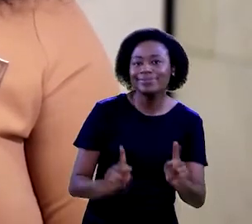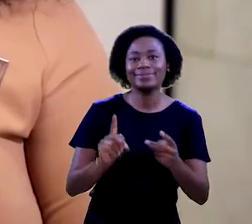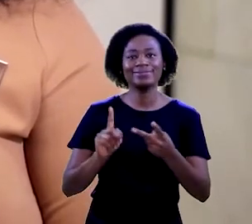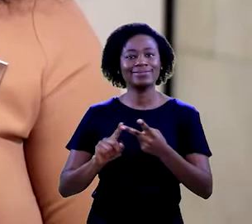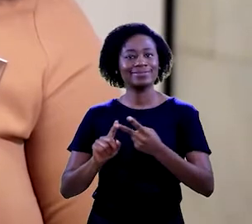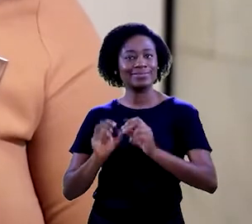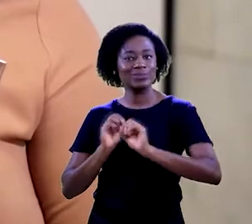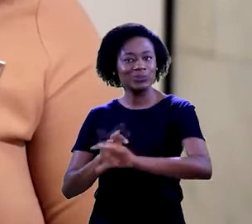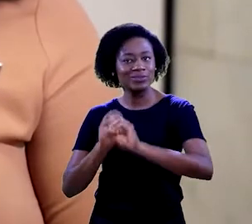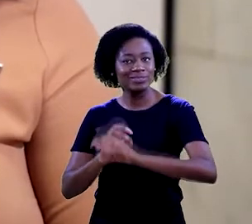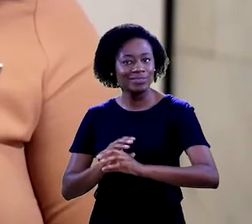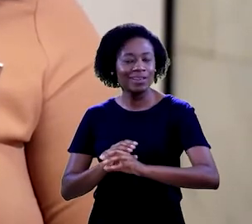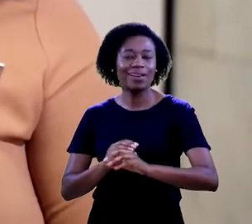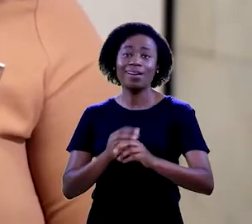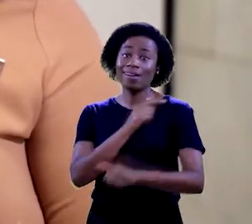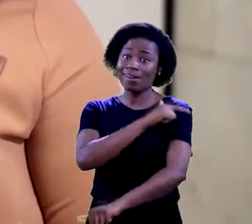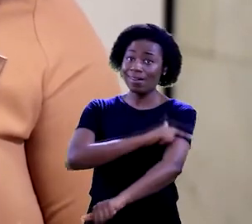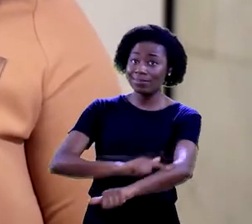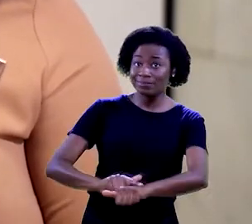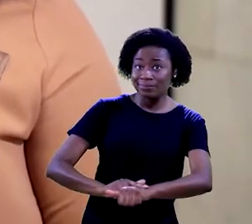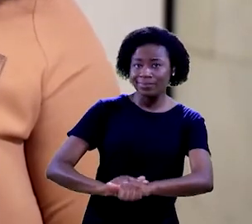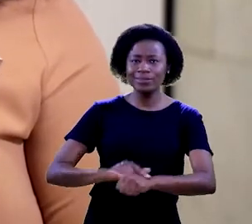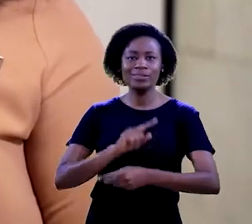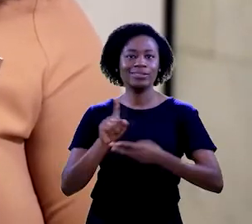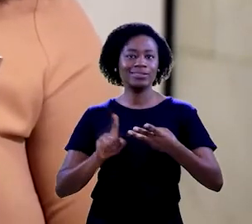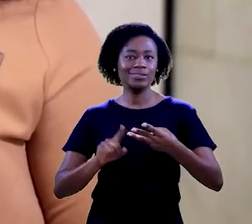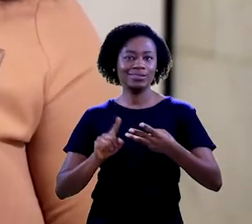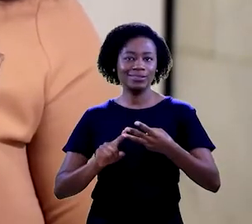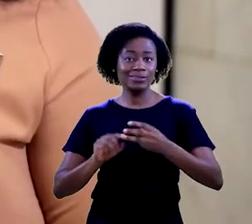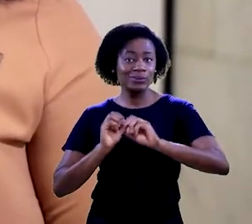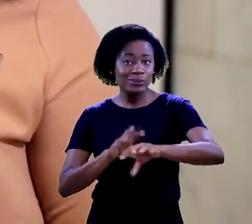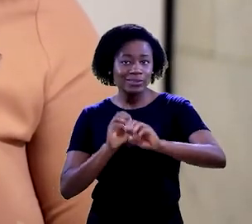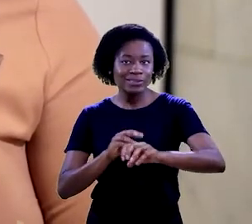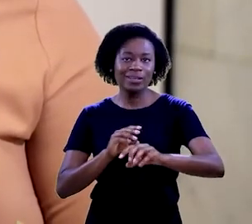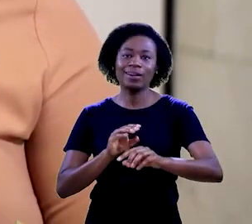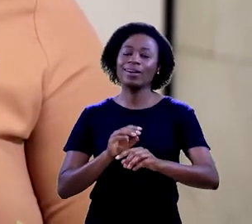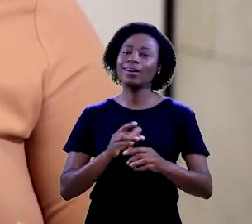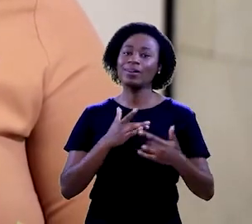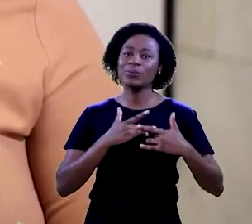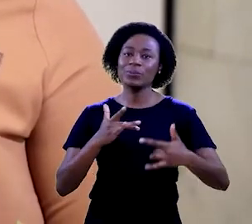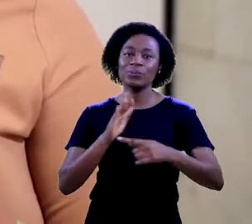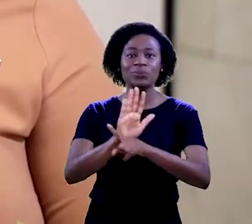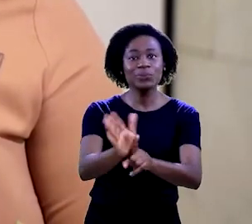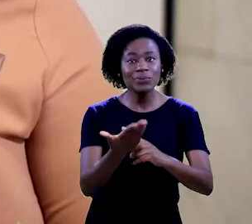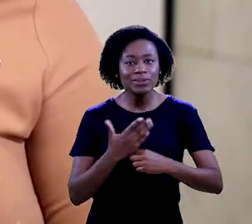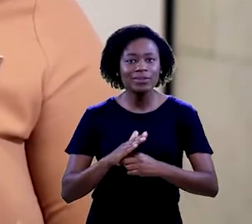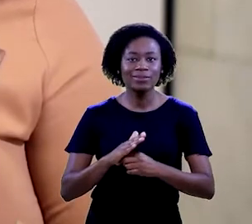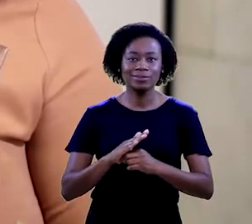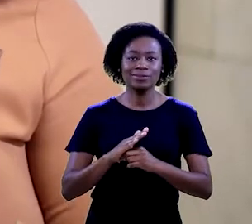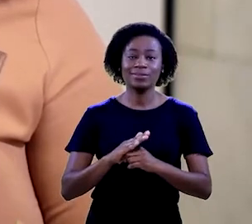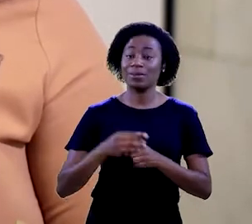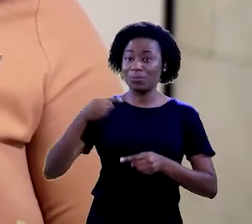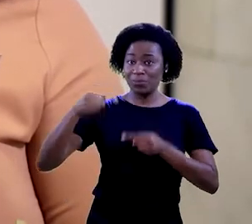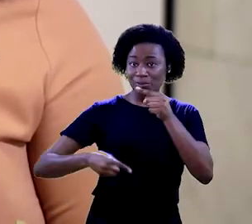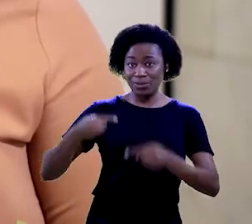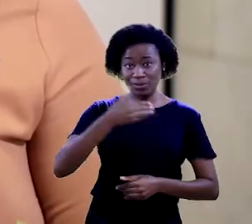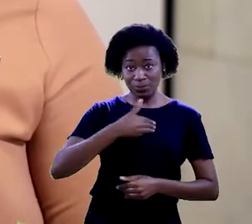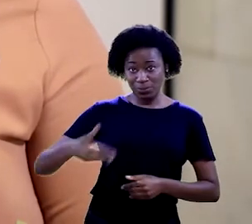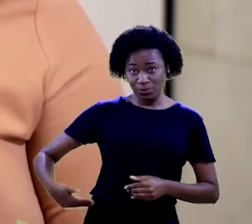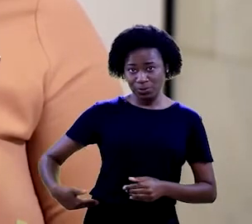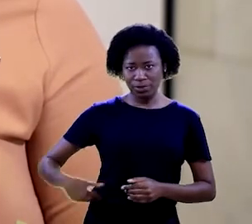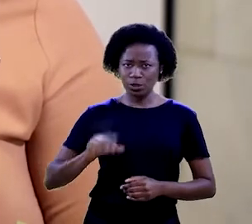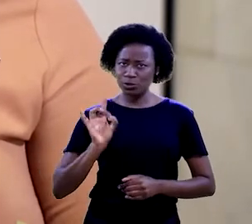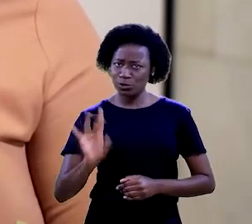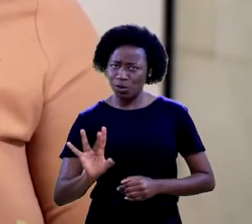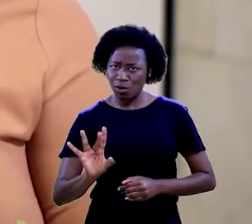precisa se educar no respeito, a gente precisa se educar na solidariedade. Política pública sozinha